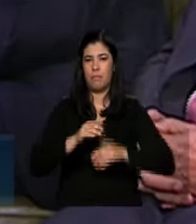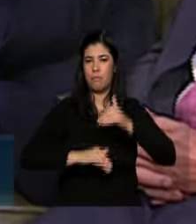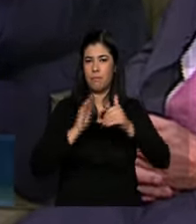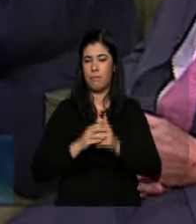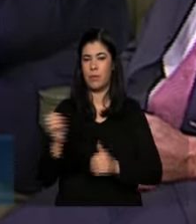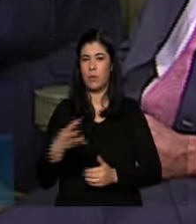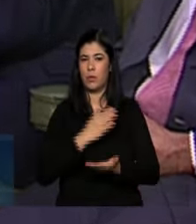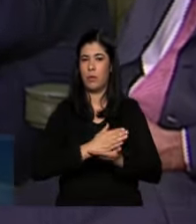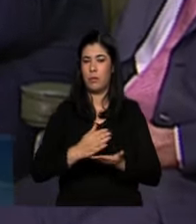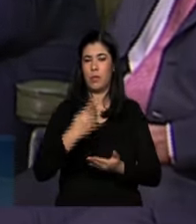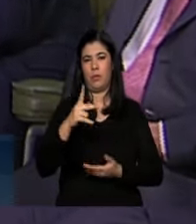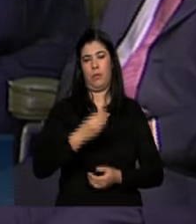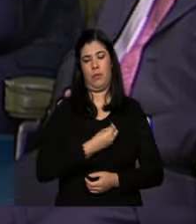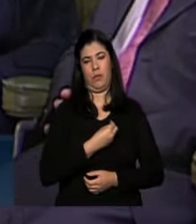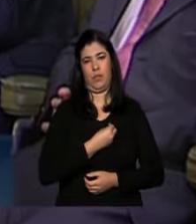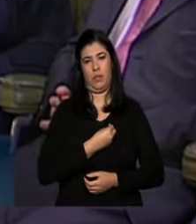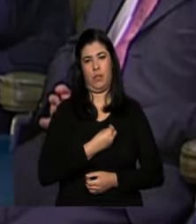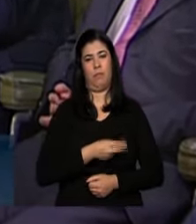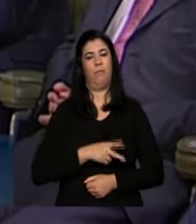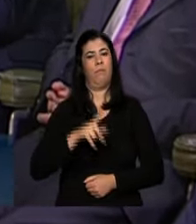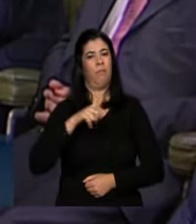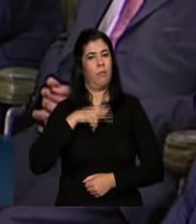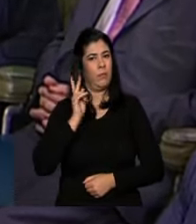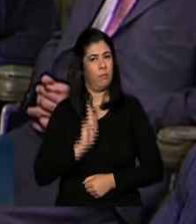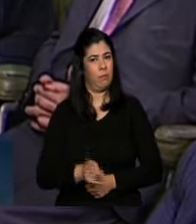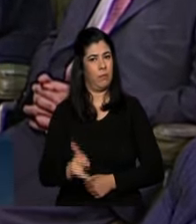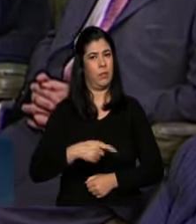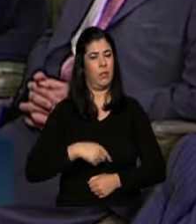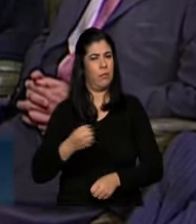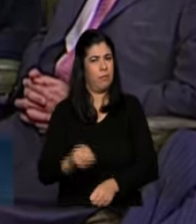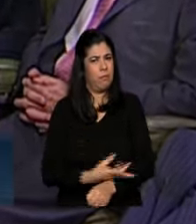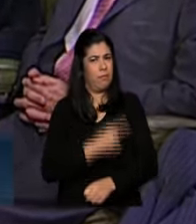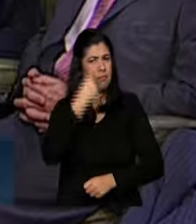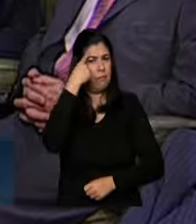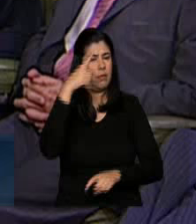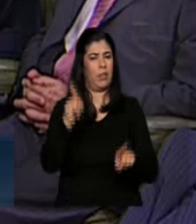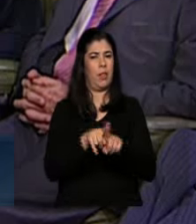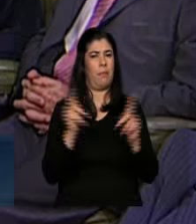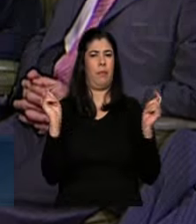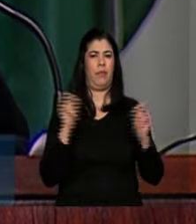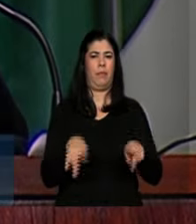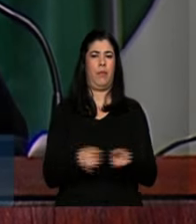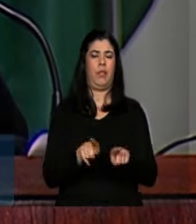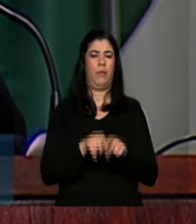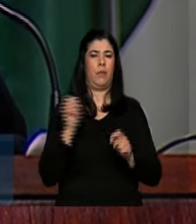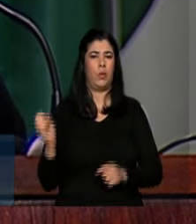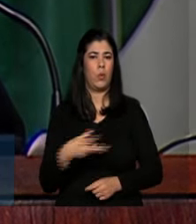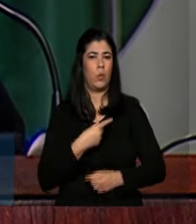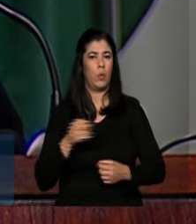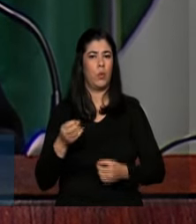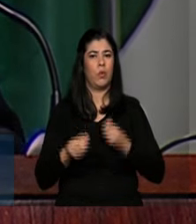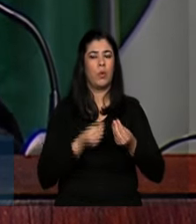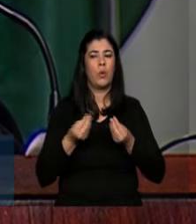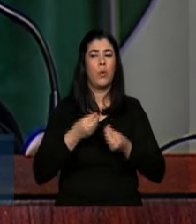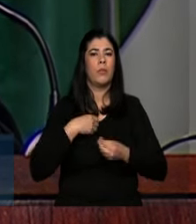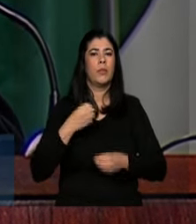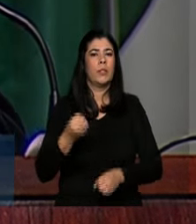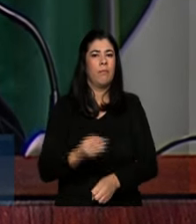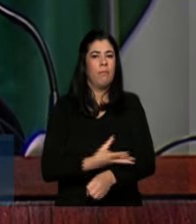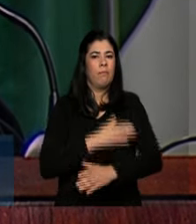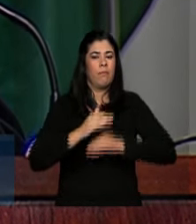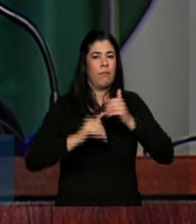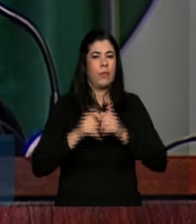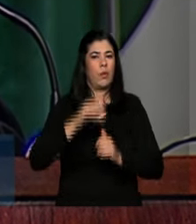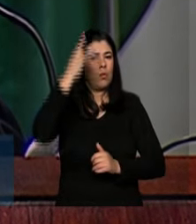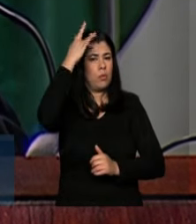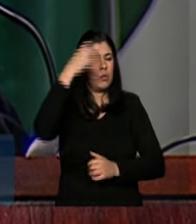nova etapa. Mantenham sua energia criativa e sua capacidade de inovar, inspirados por autêntico